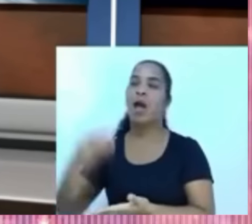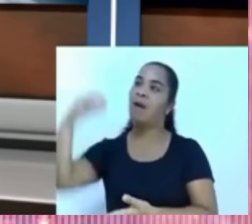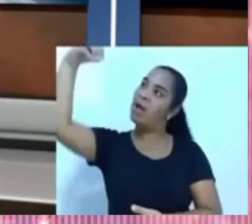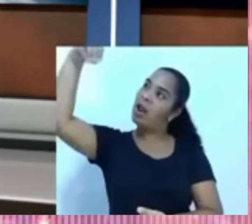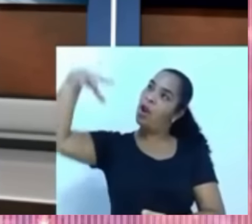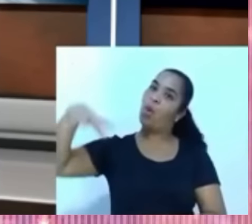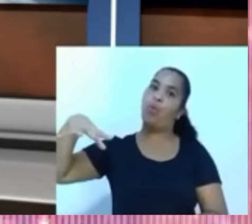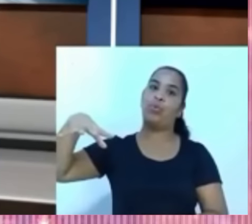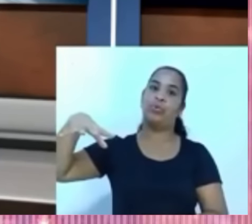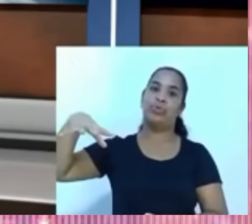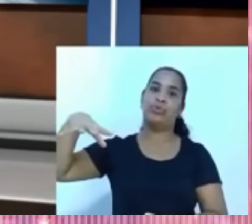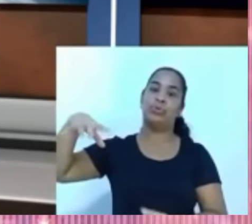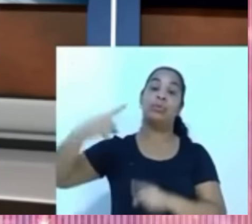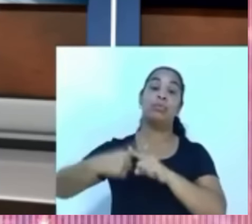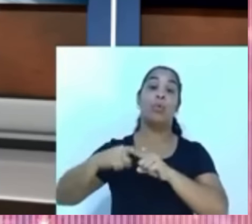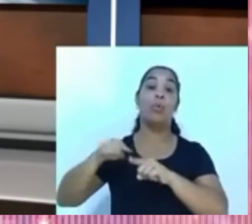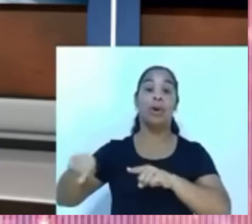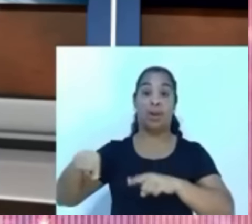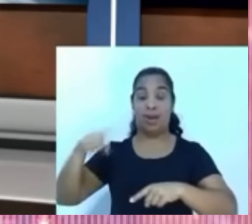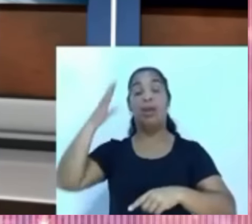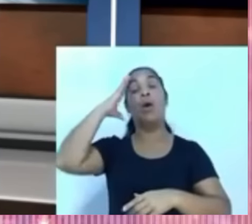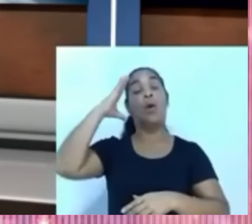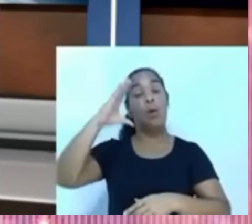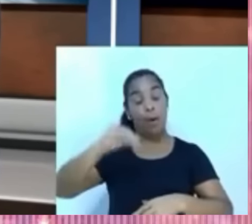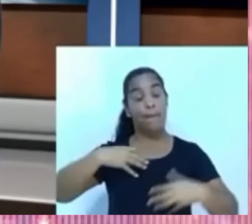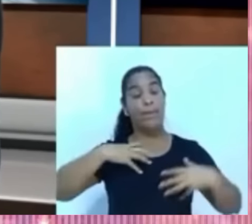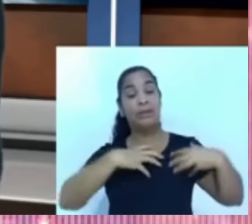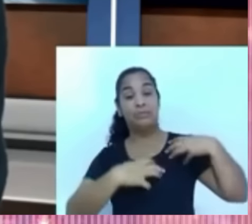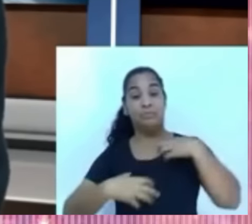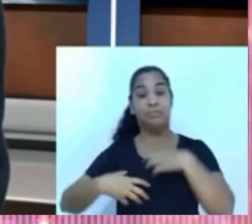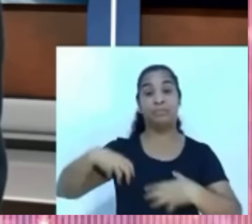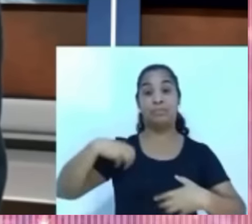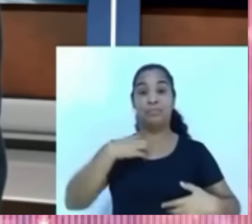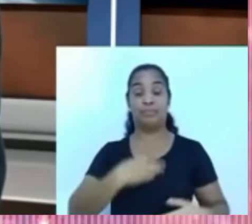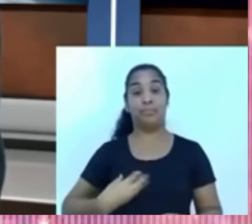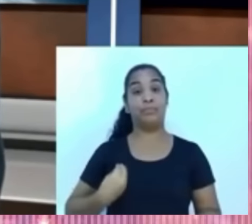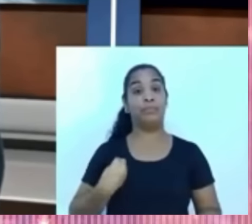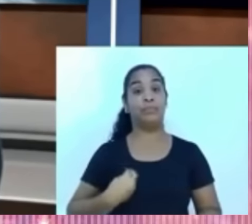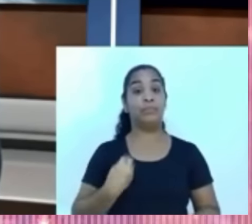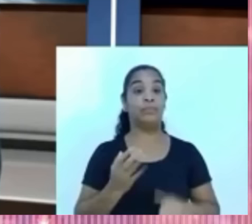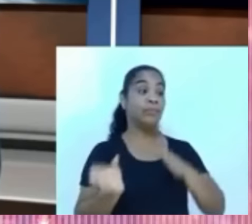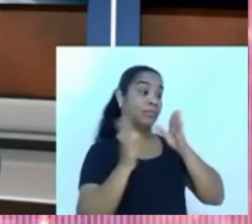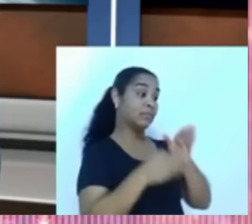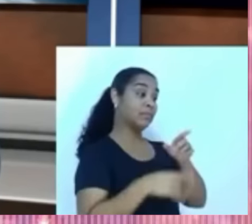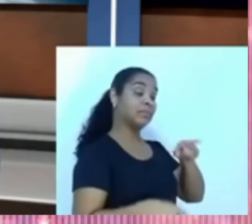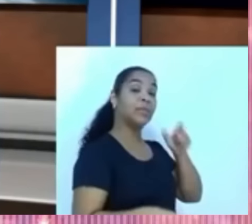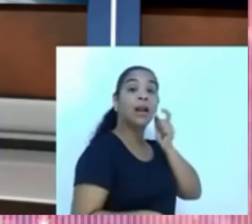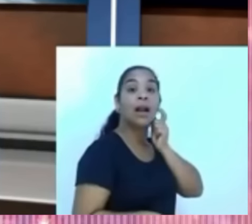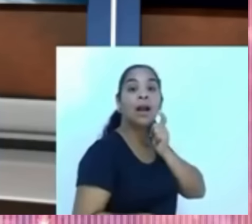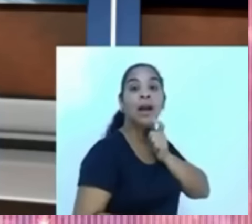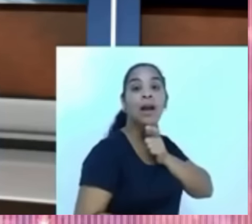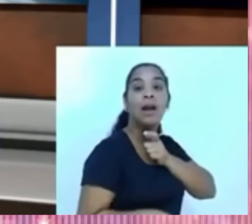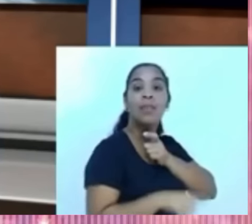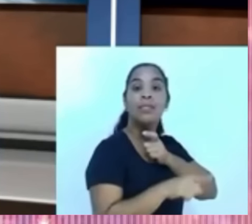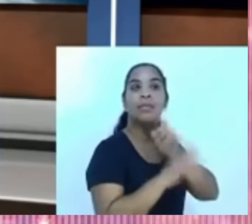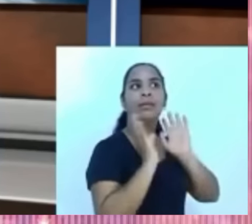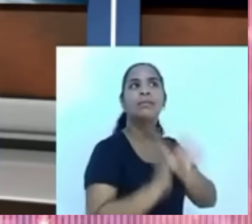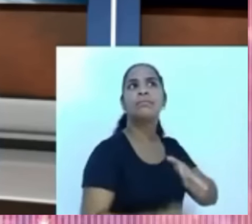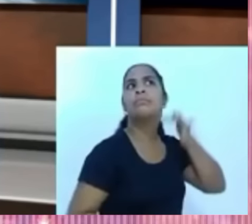da própria vida como Allan Kardec ele havia passado pelas várias filosofias da